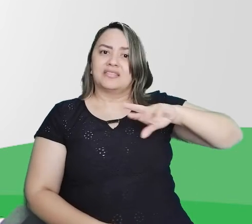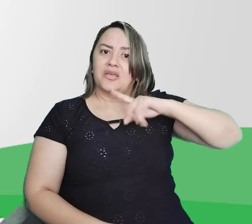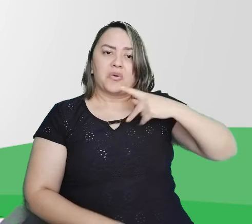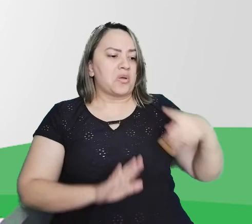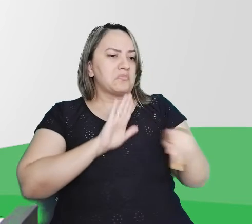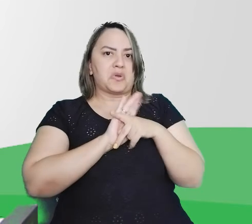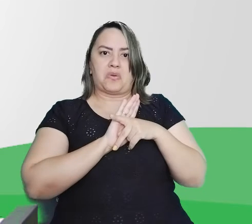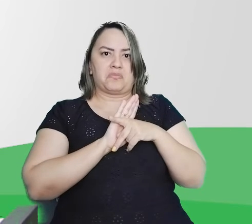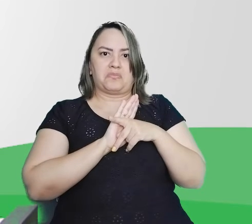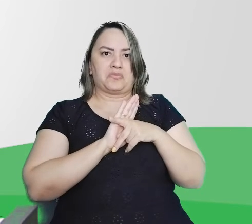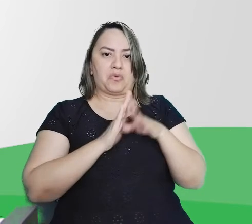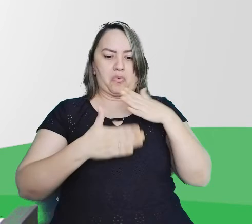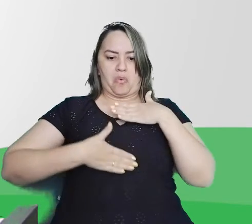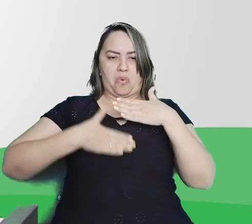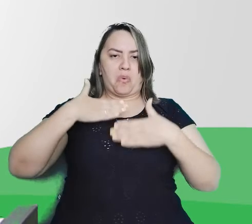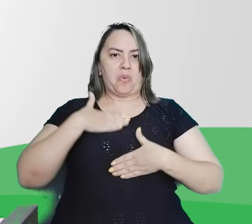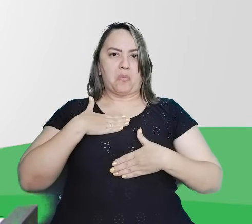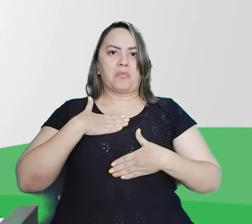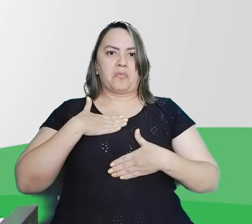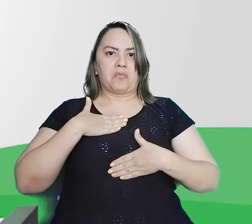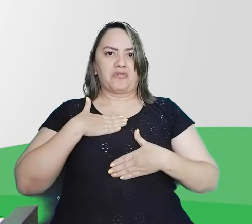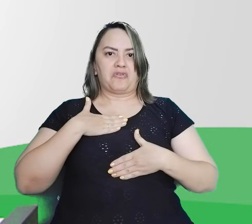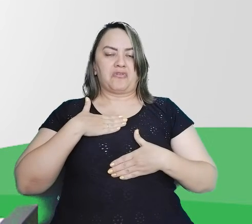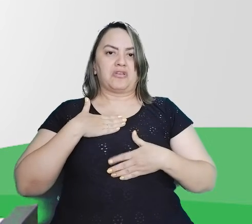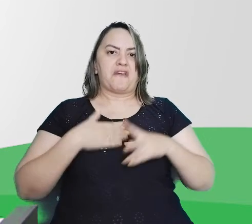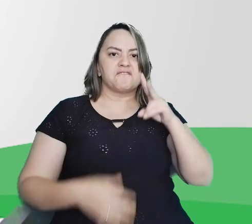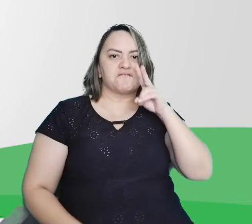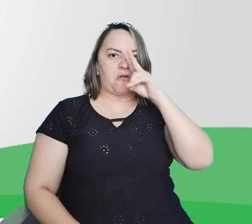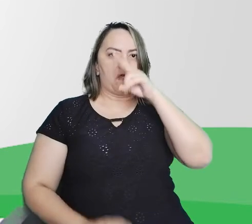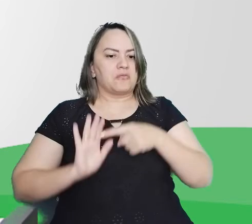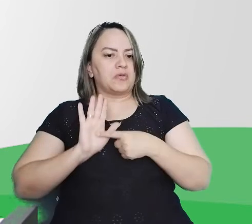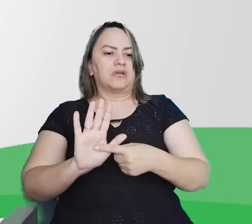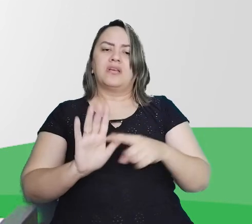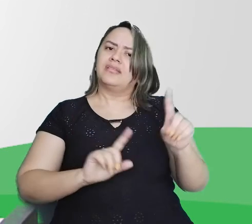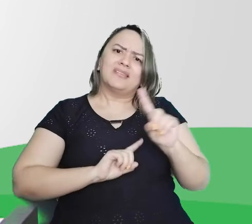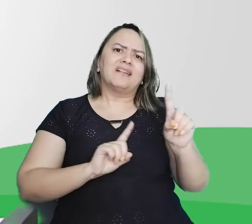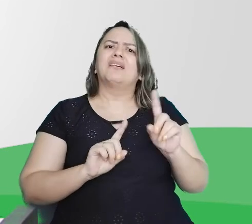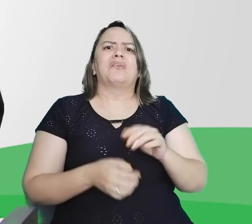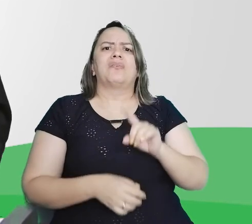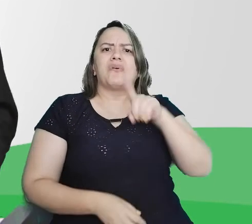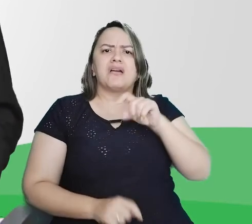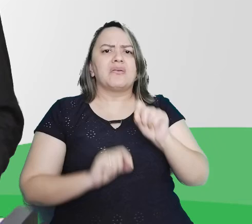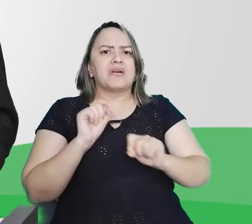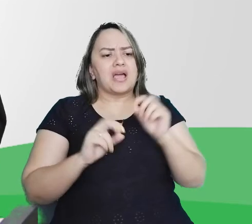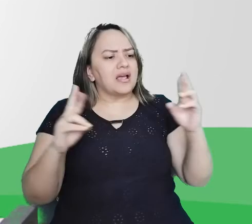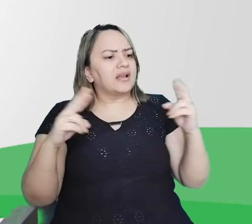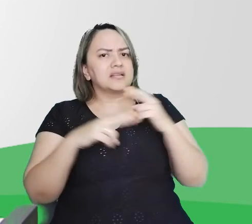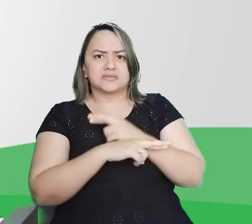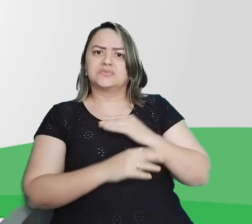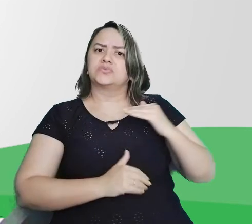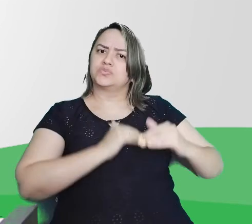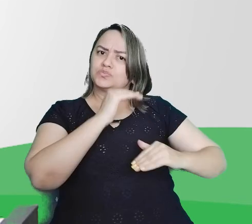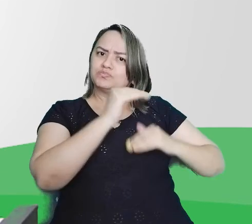As posições que homens e mulheres ocupam na nossa sociedade pode ser pensada como construções sociais, ou